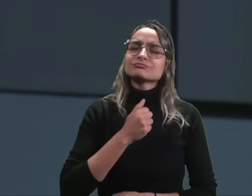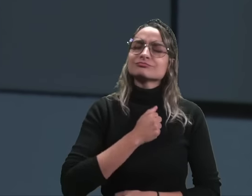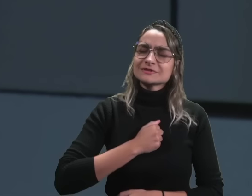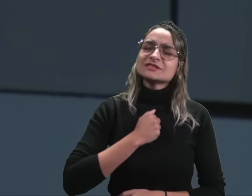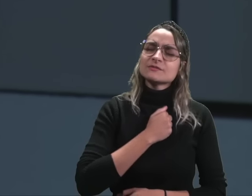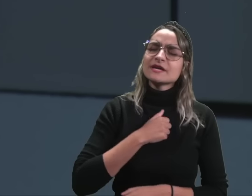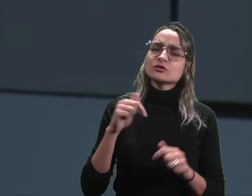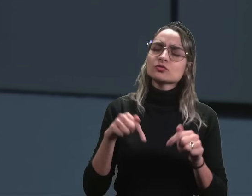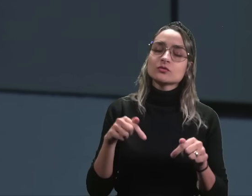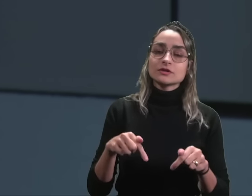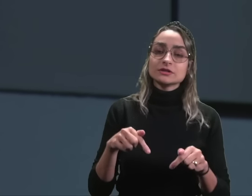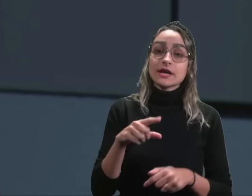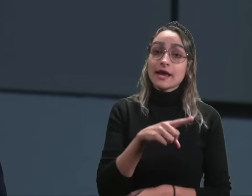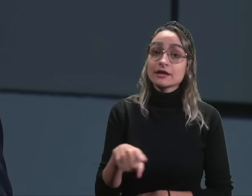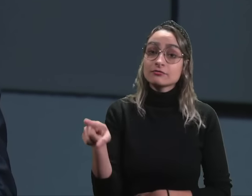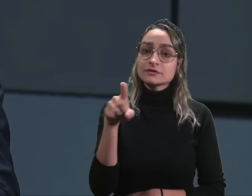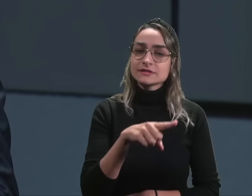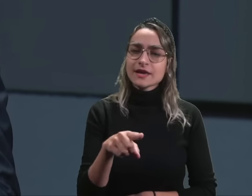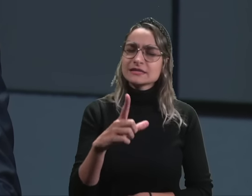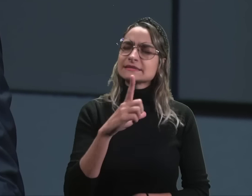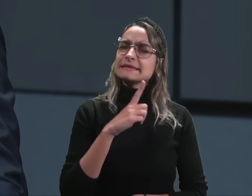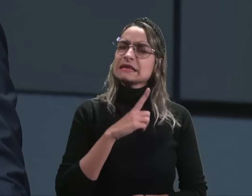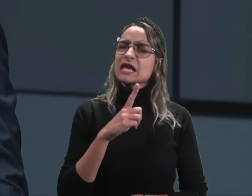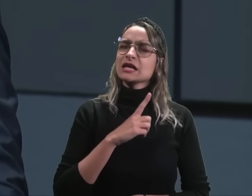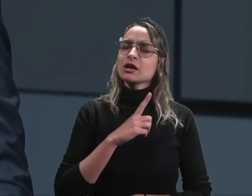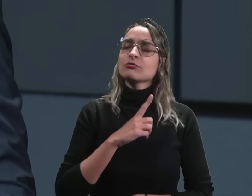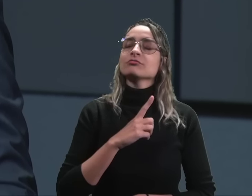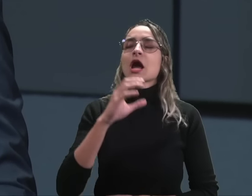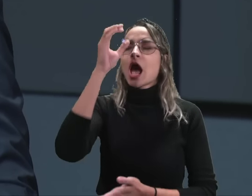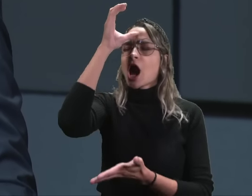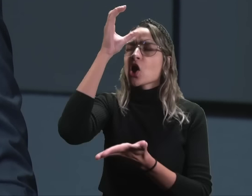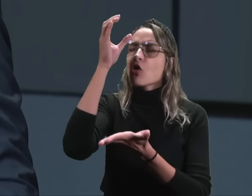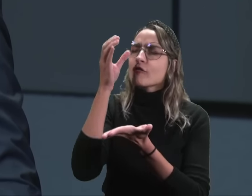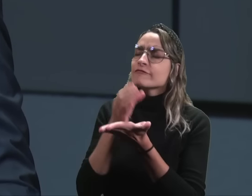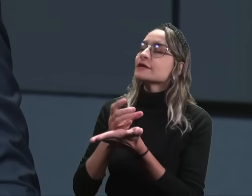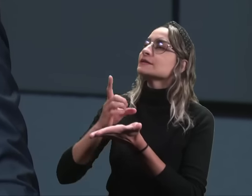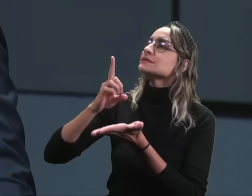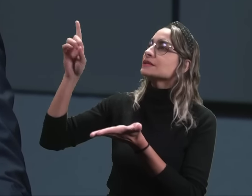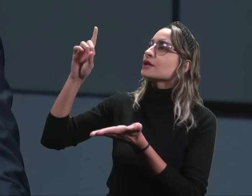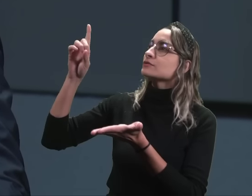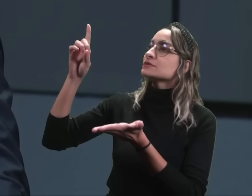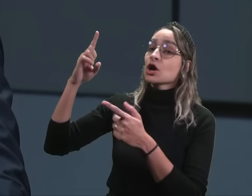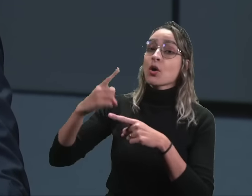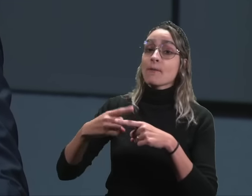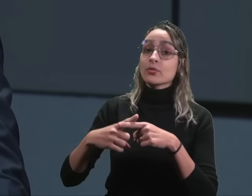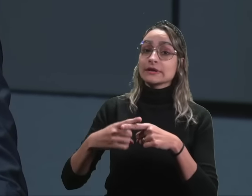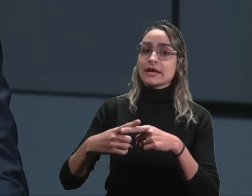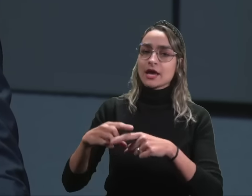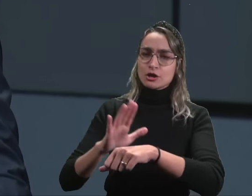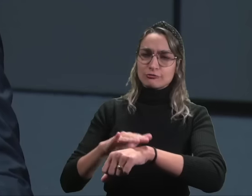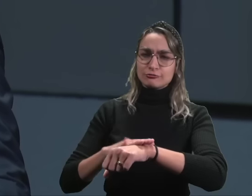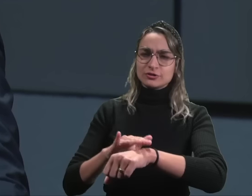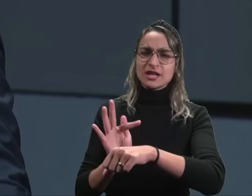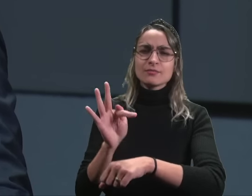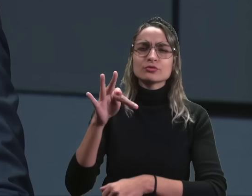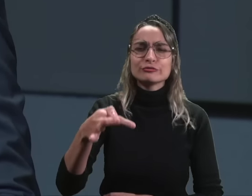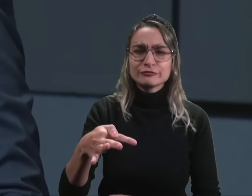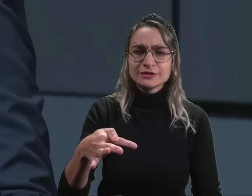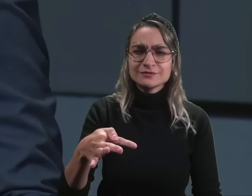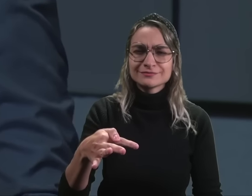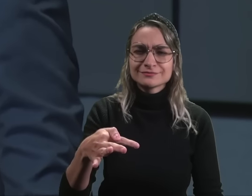grande recompensa muitos infelizmente abandonarão a fé muitos